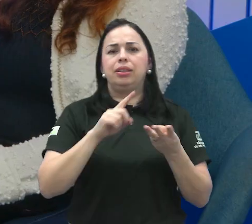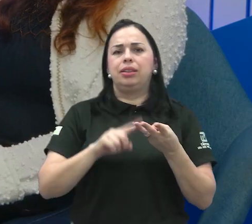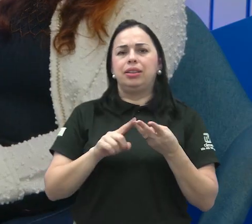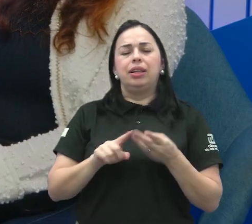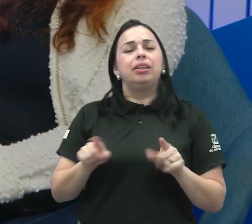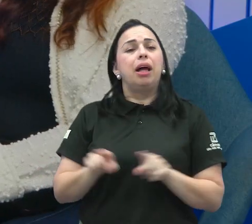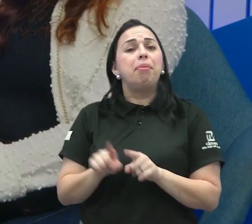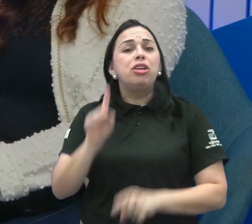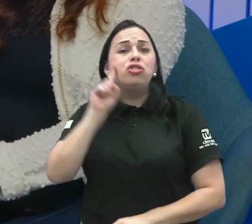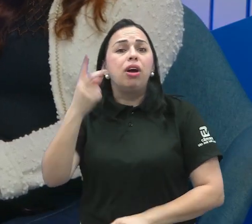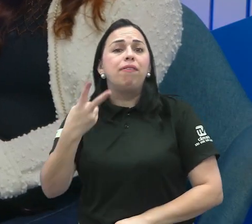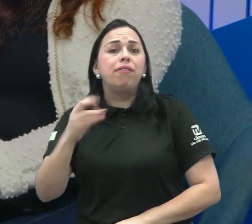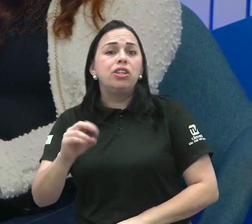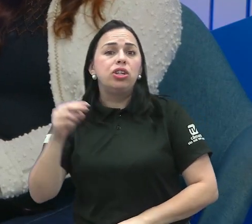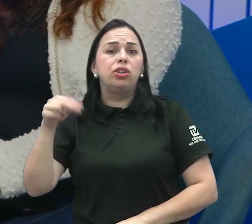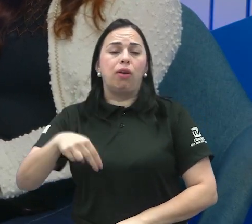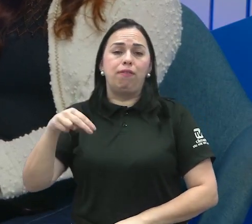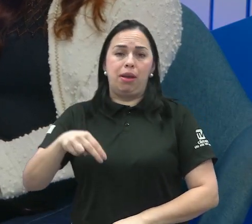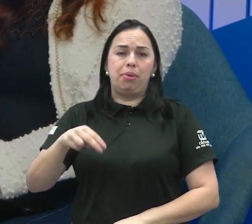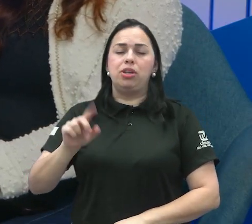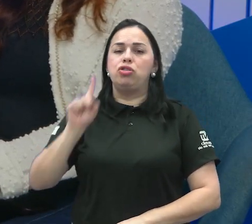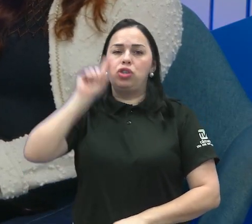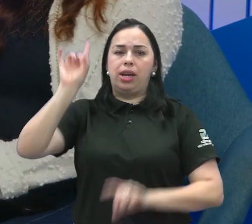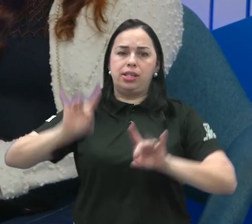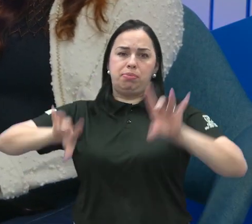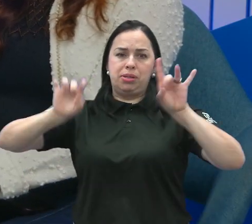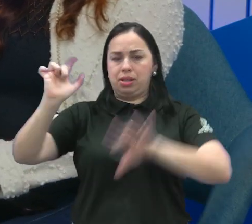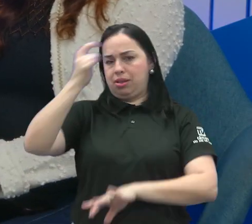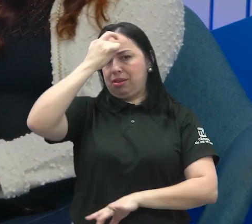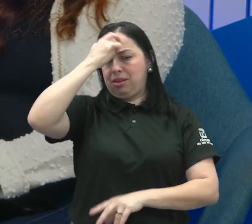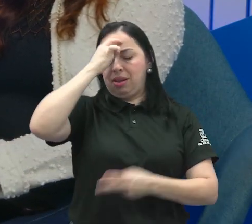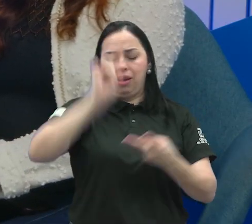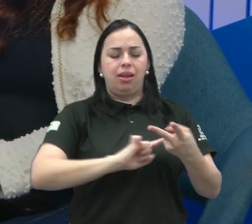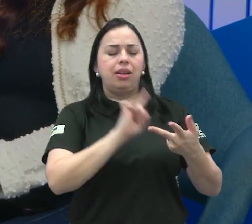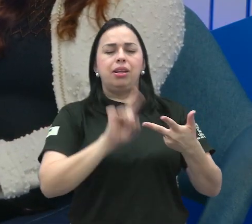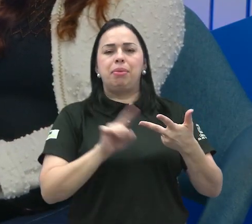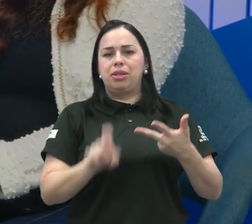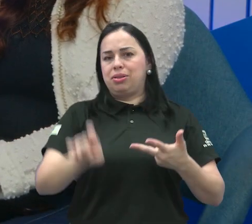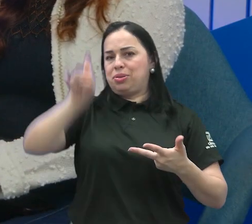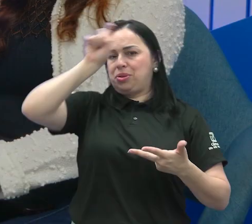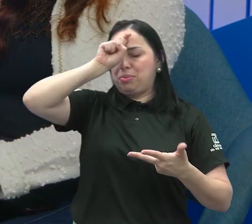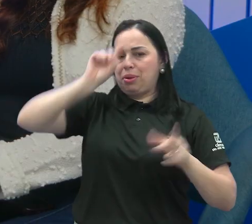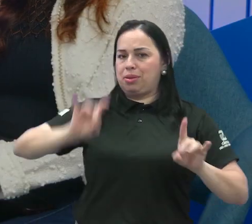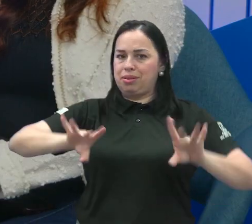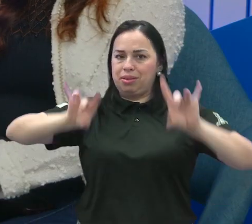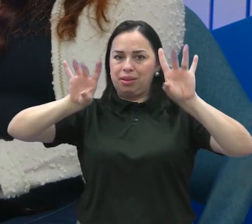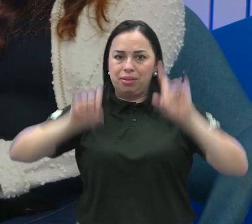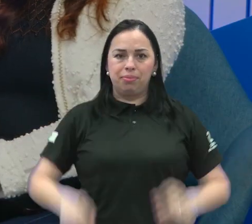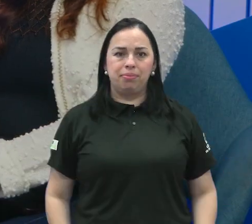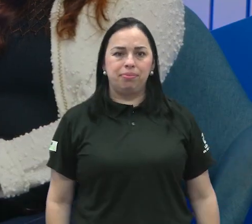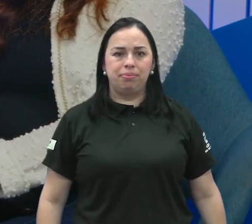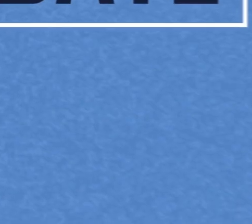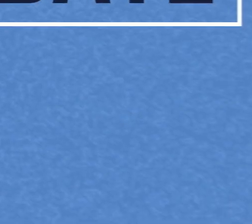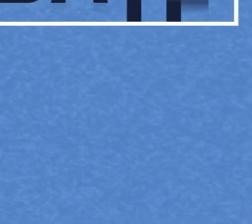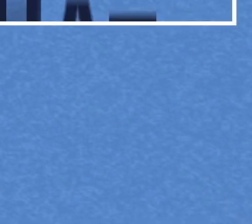falar também sobre o dia 20 de novembro, Dia da Consciência Negra e de Zumbi de Palmares. Voltamos em